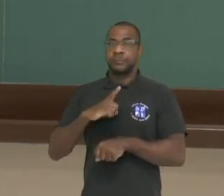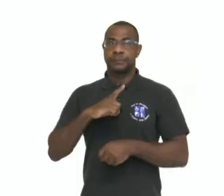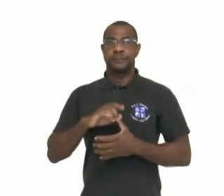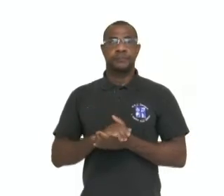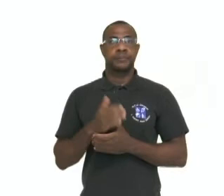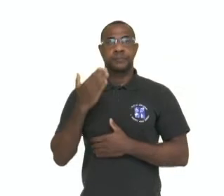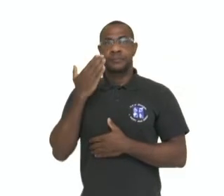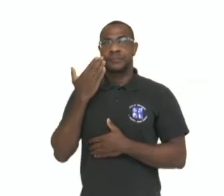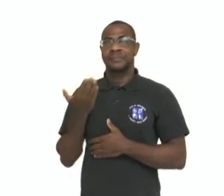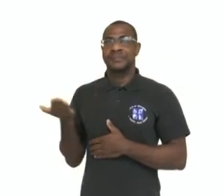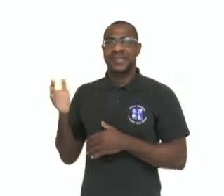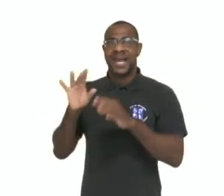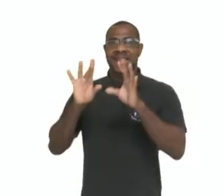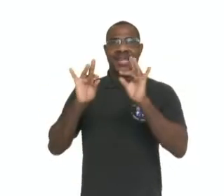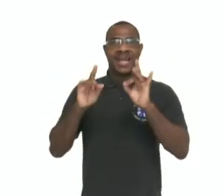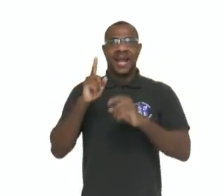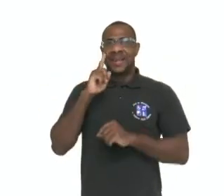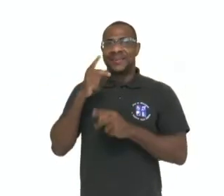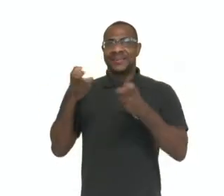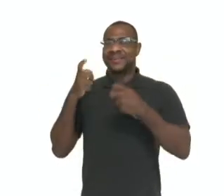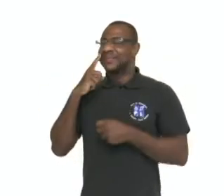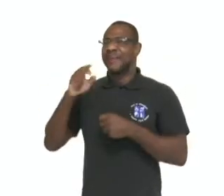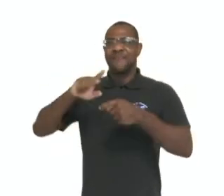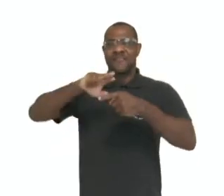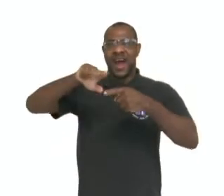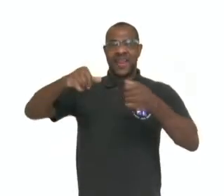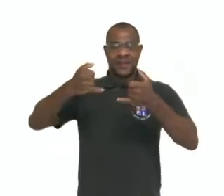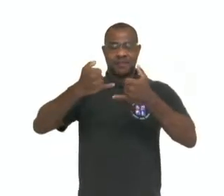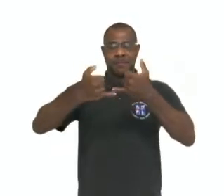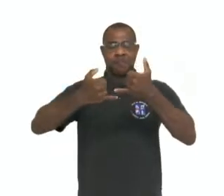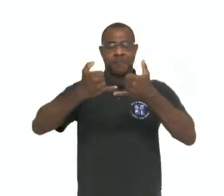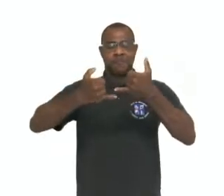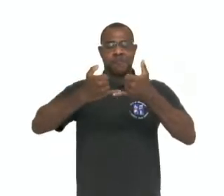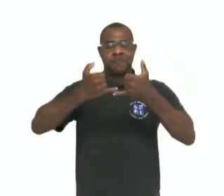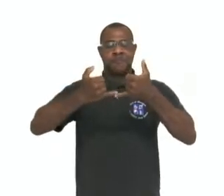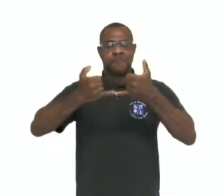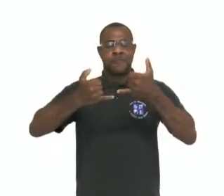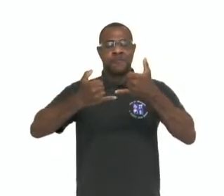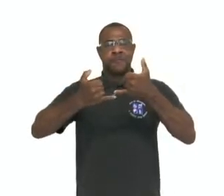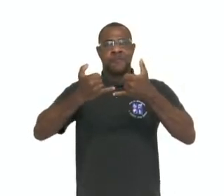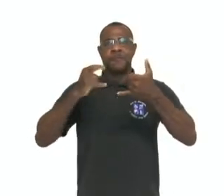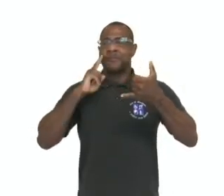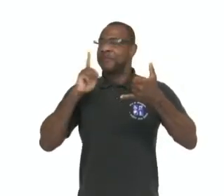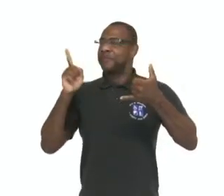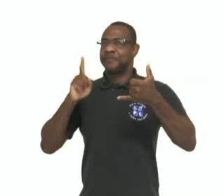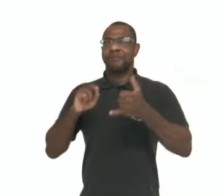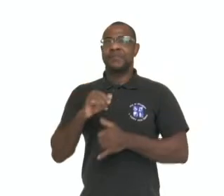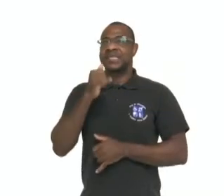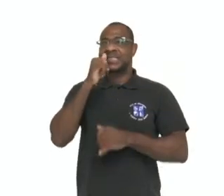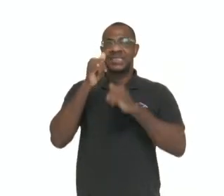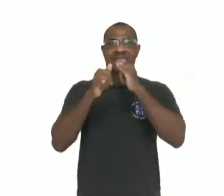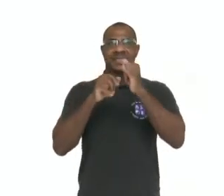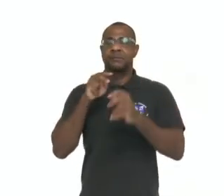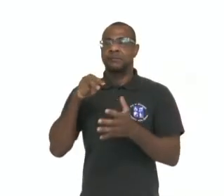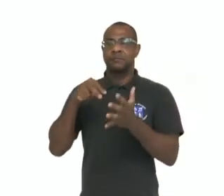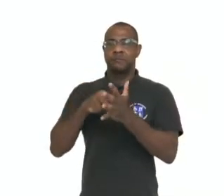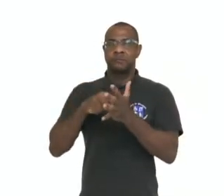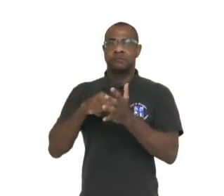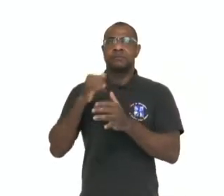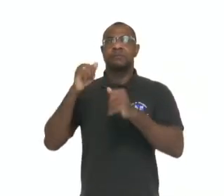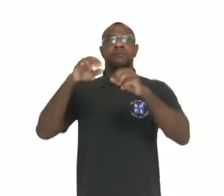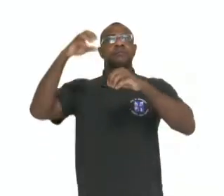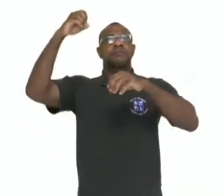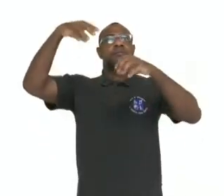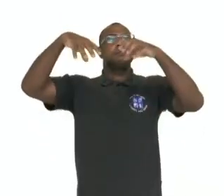aqui mais detalhadamente, né? Mais imagens aqui. Para instalações residenciais, são